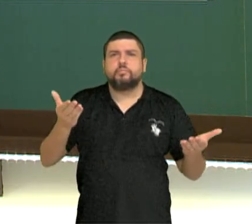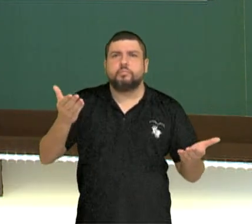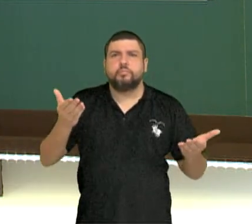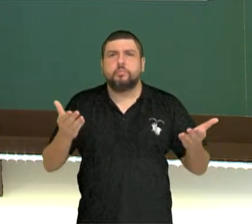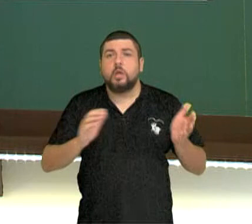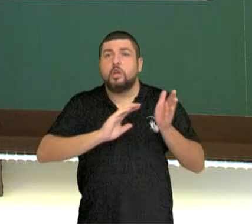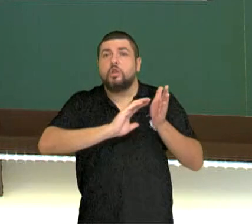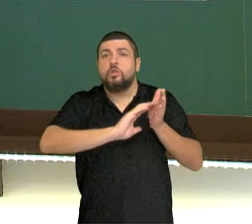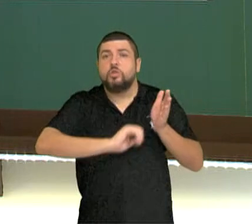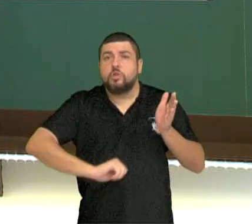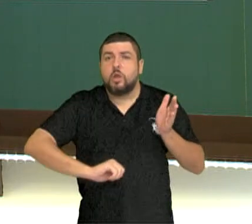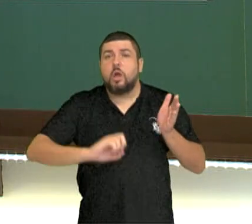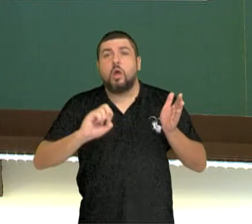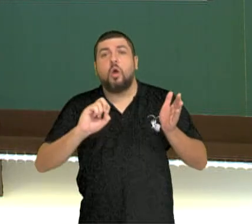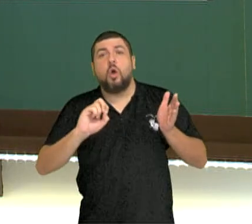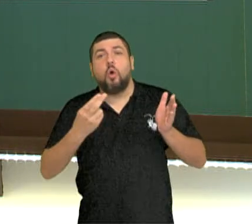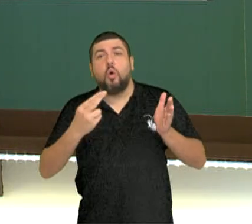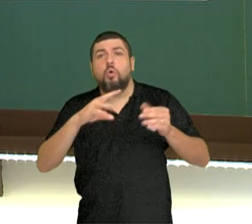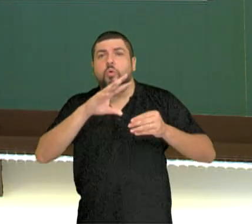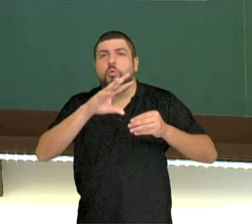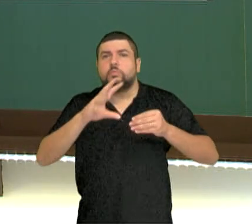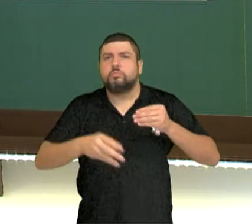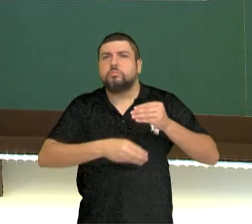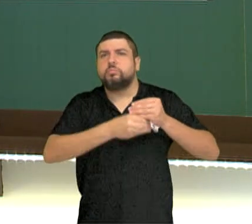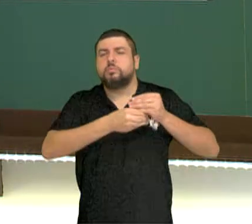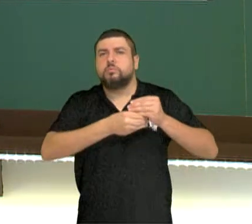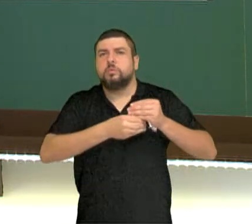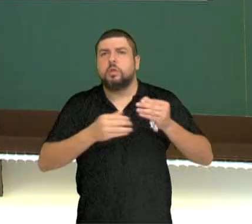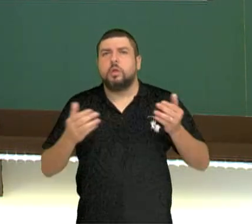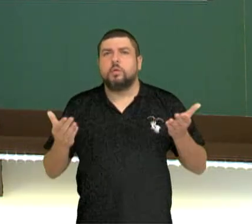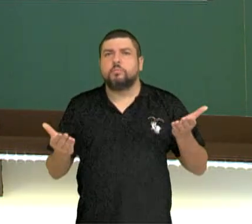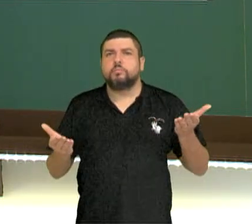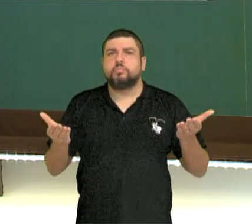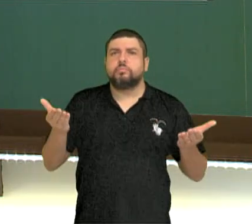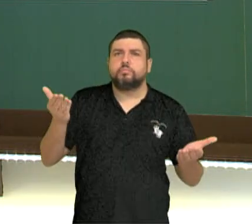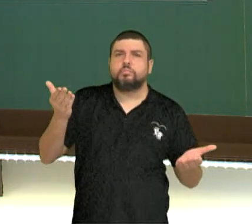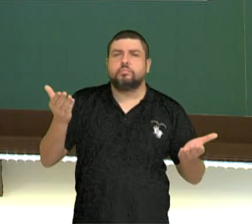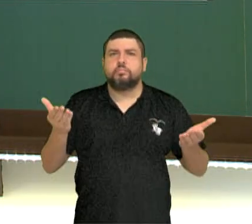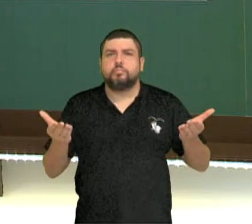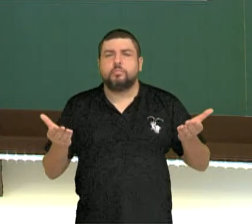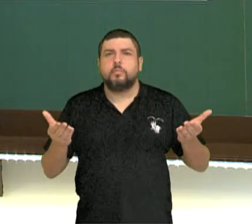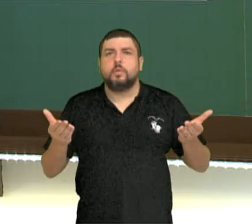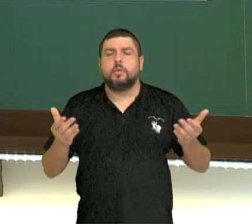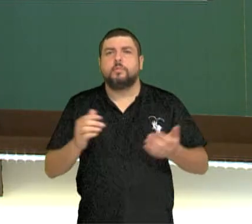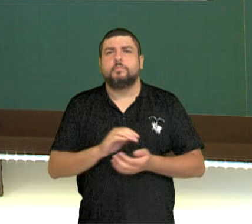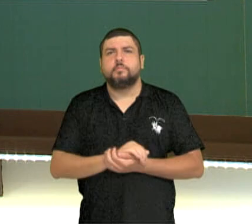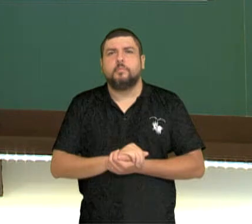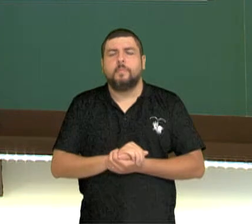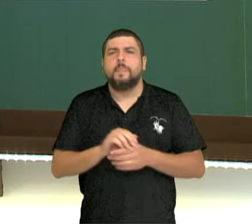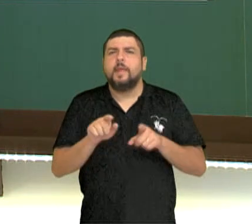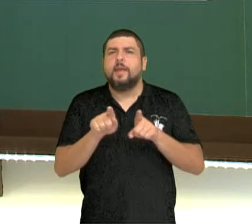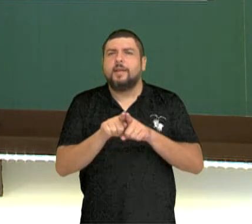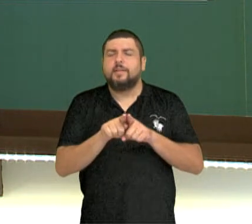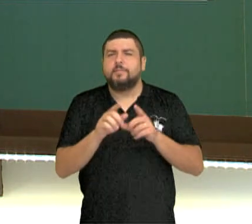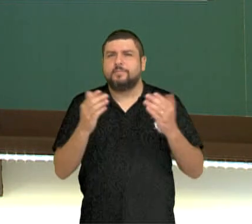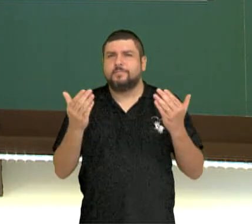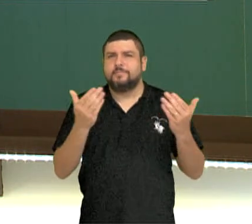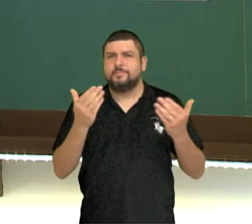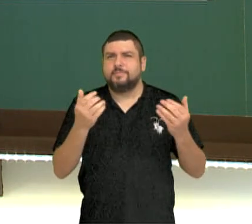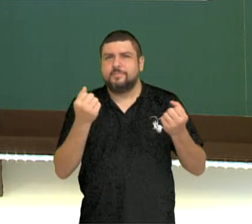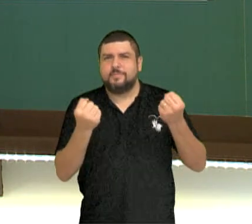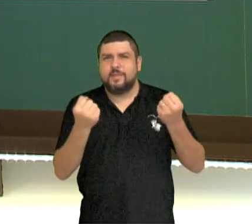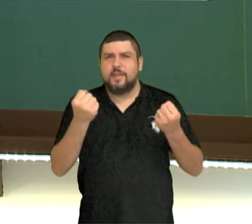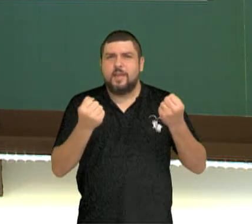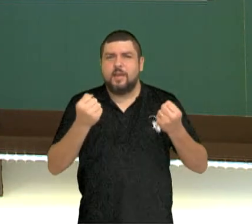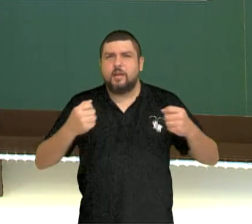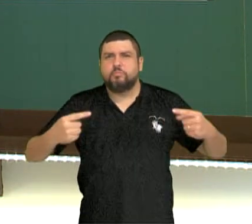equilíbrio, não vai ter um balanceamento. Igual aquele balanceamento que a gente faz com os pneus de carro, né?